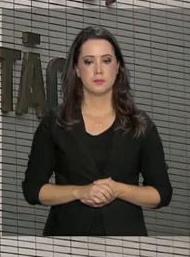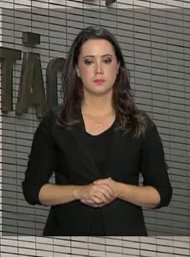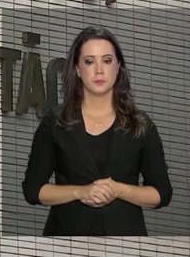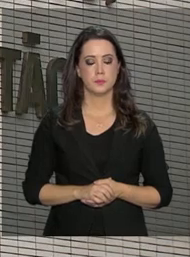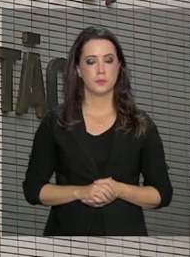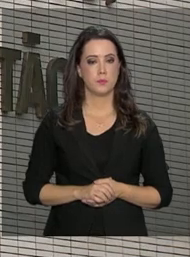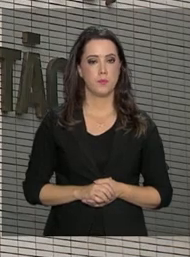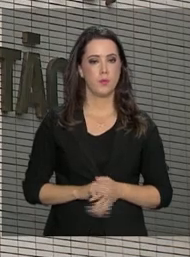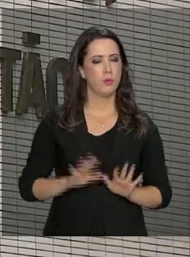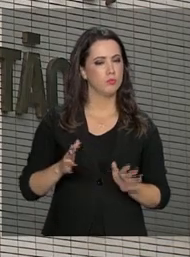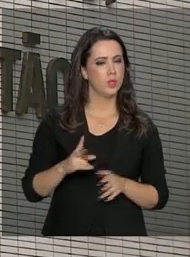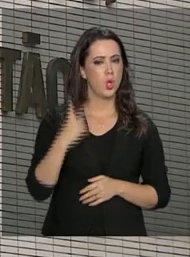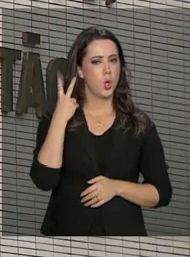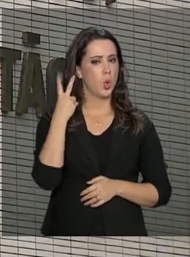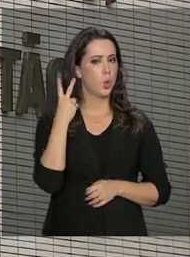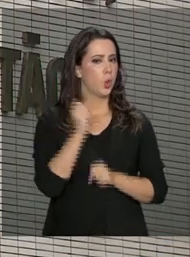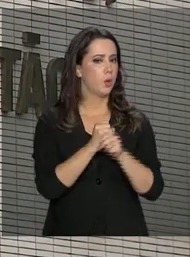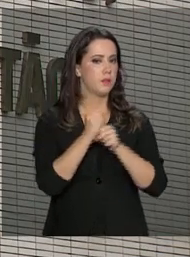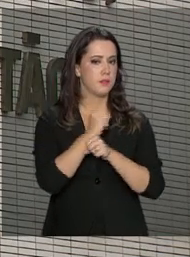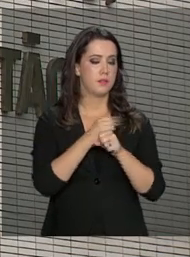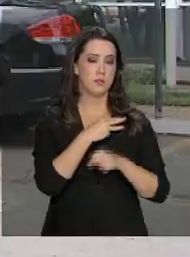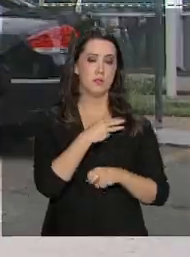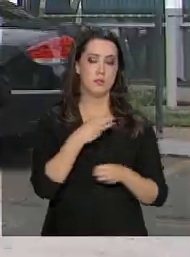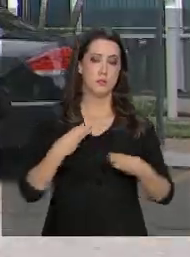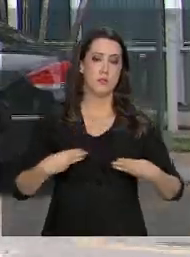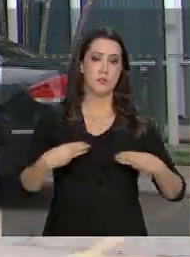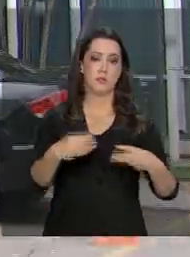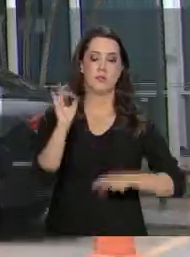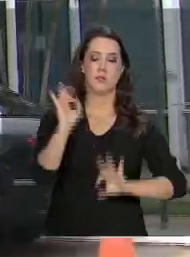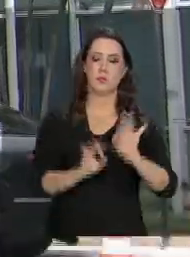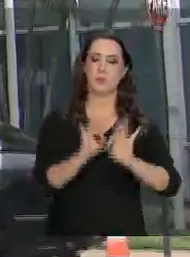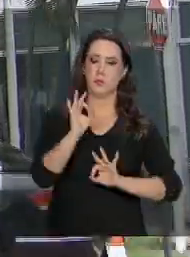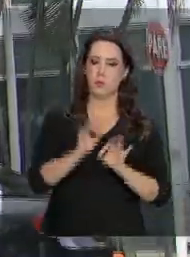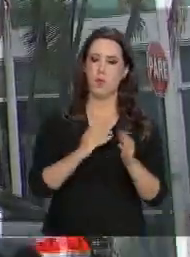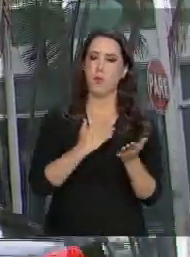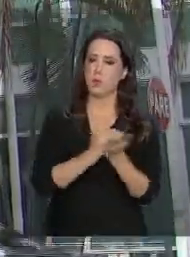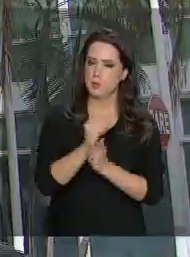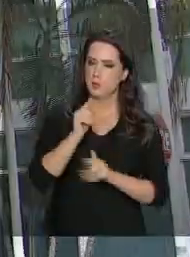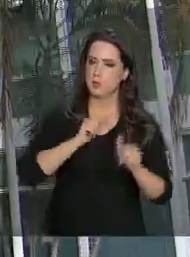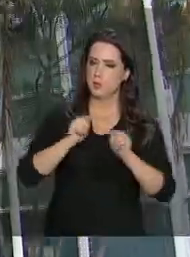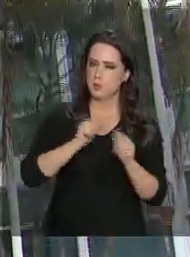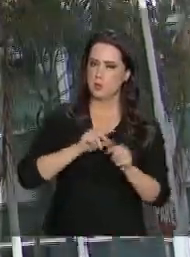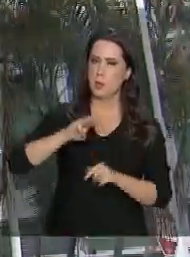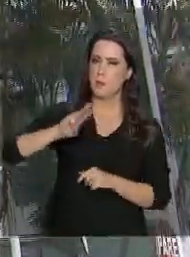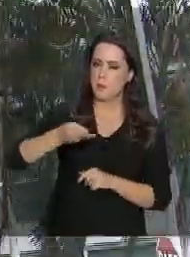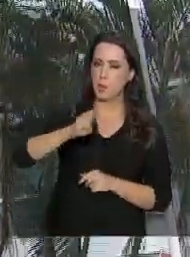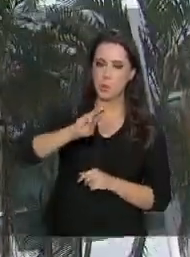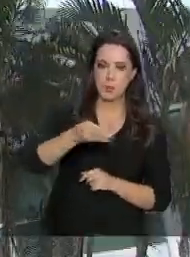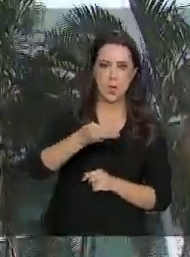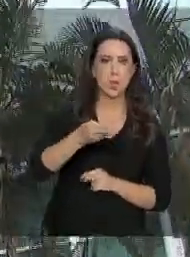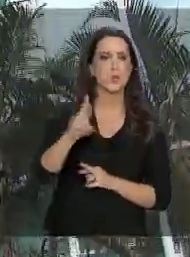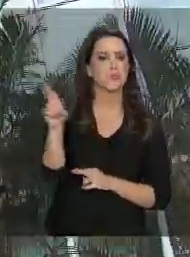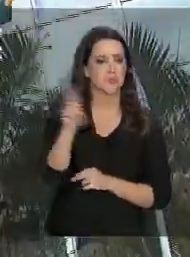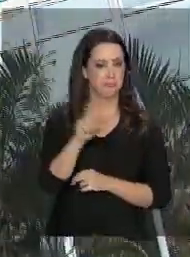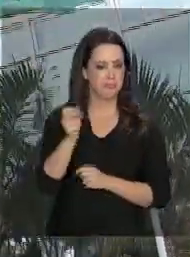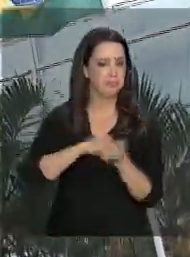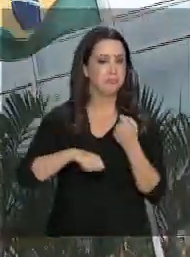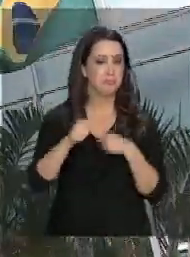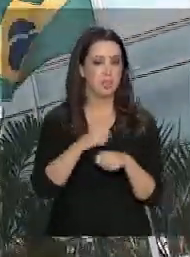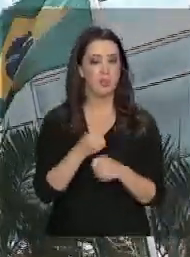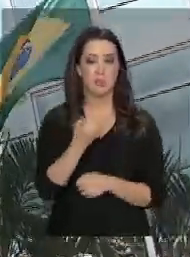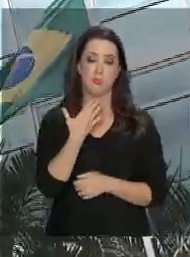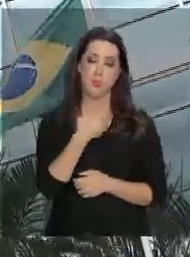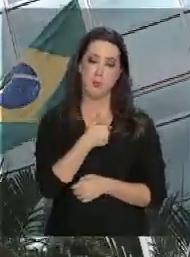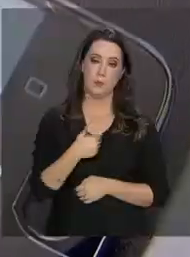em pouco mais de dois anos o ministério do planejamento pôs em prática medidas que resultaram em milhões de reais economizados para os